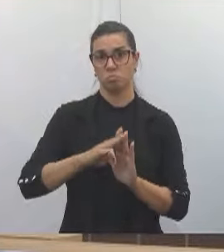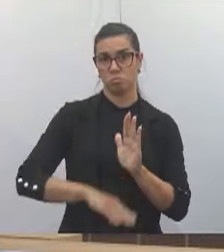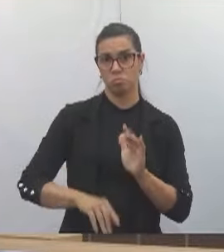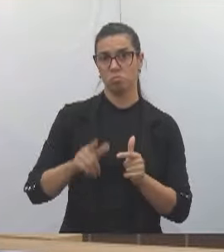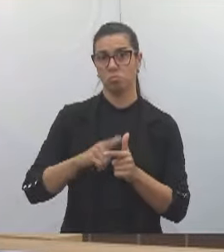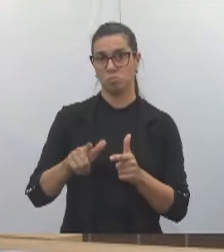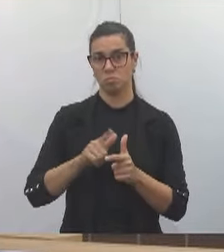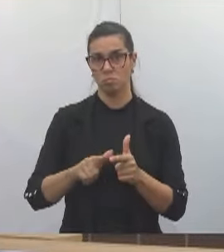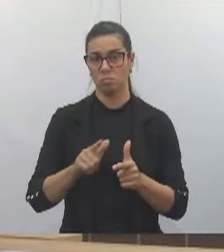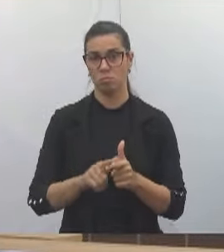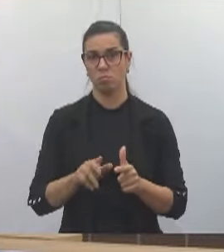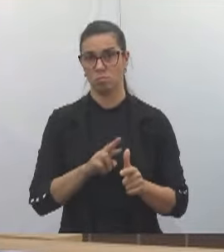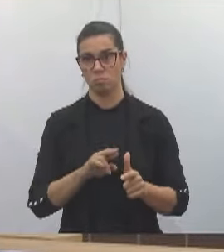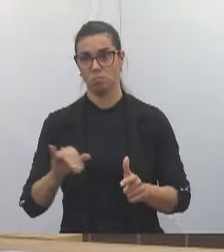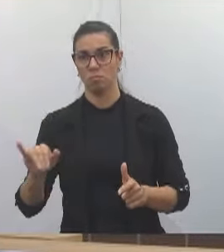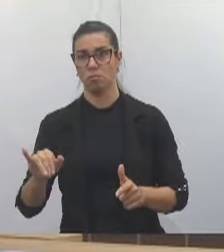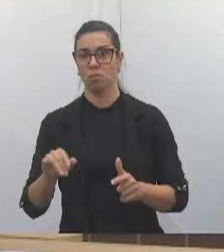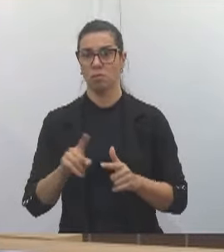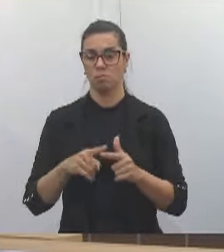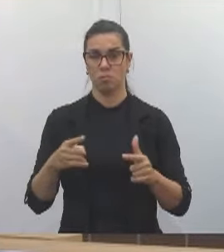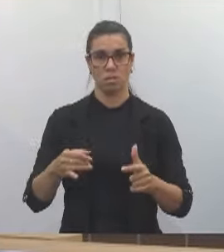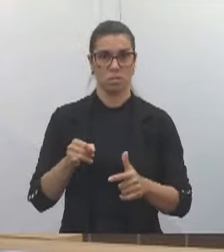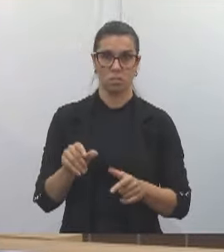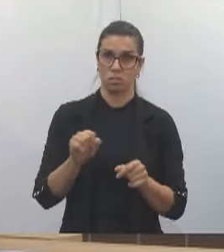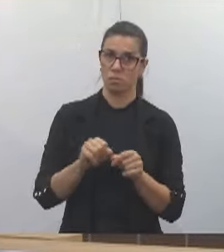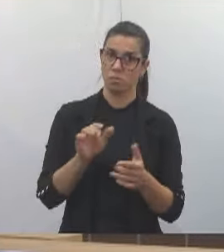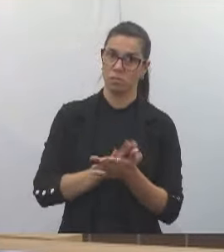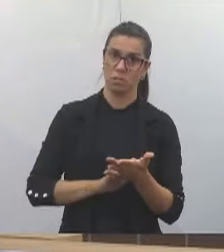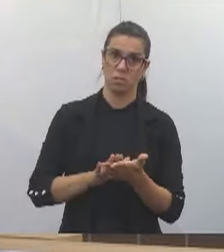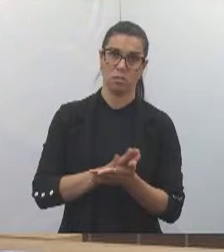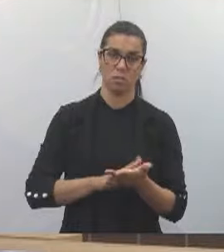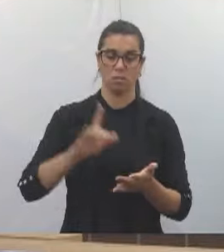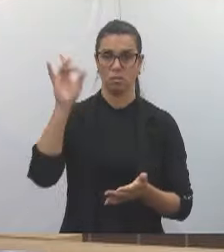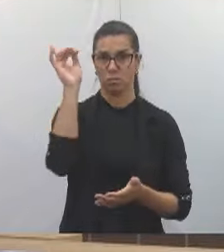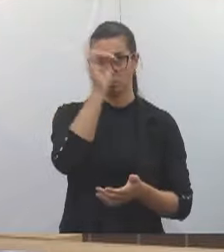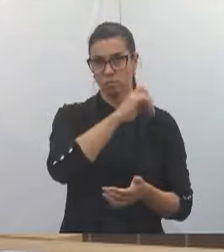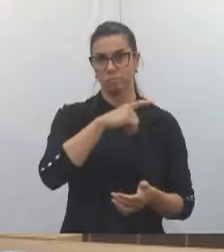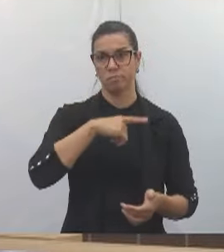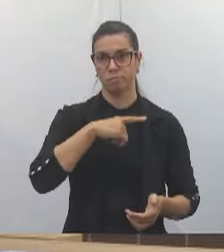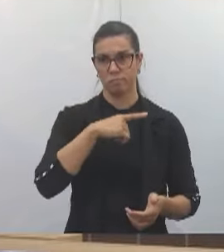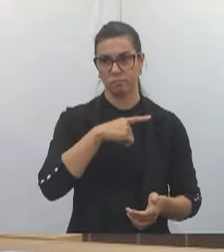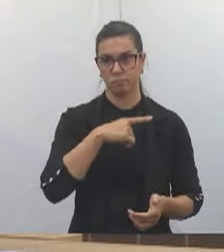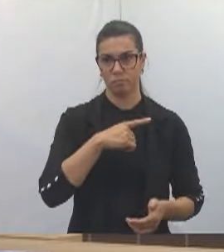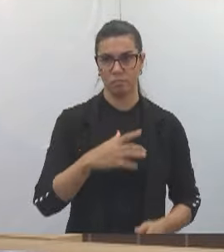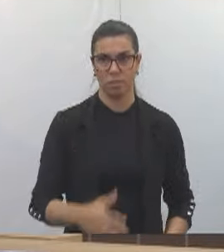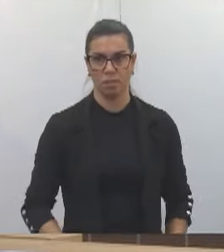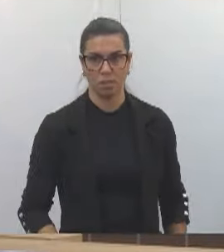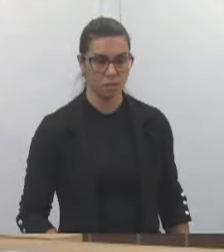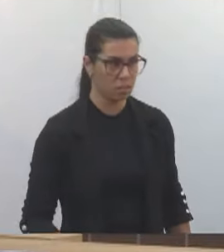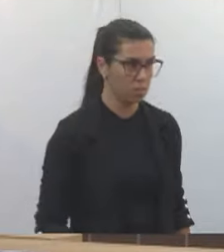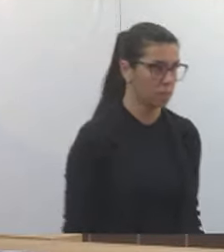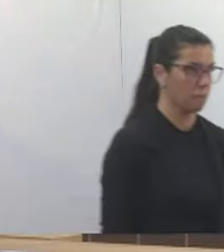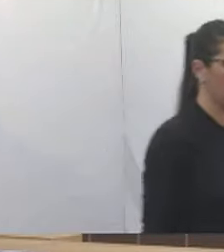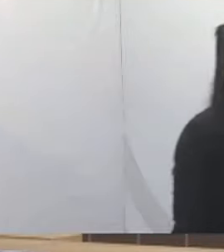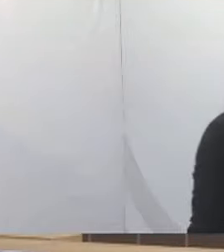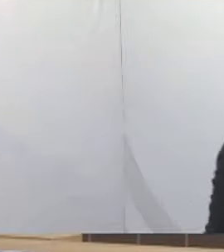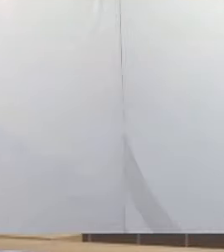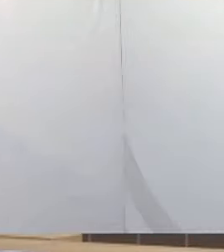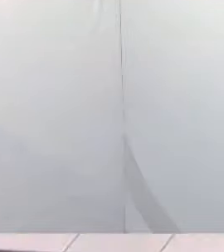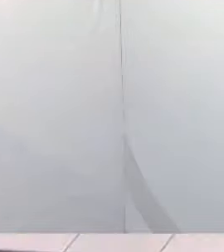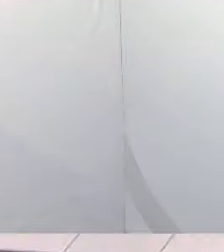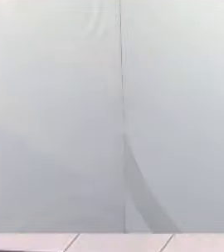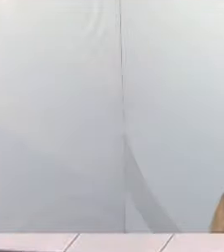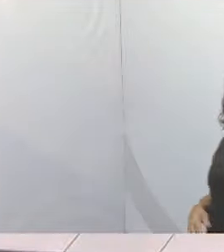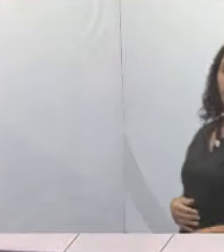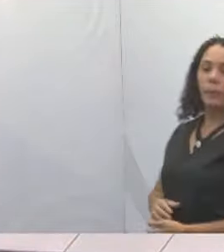sabe qual que vai ser a postura dele. Mas se não fizer nada, vai ficar muito difícil. Pois não, senhor. É, só fazer uma observação aqui.